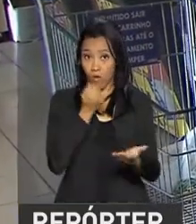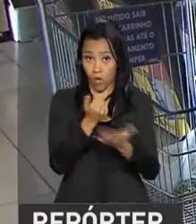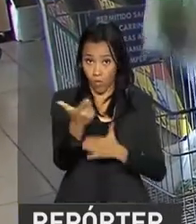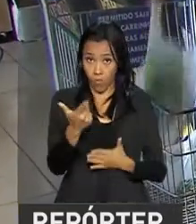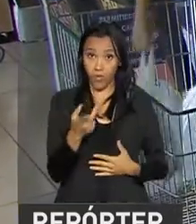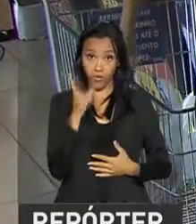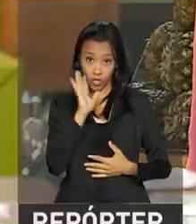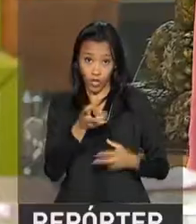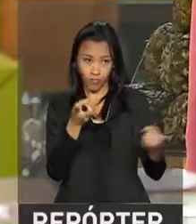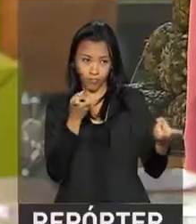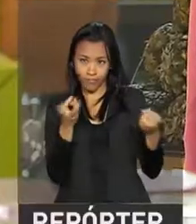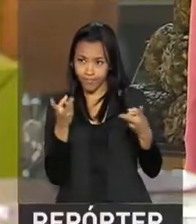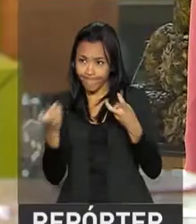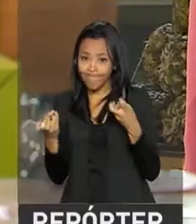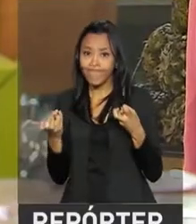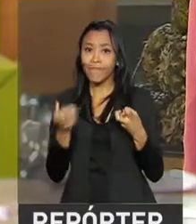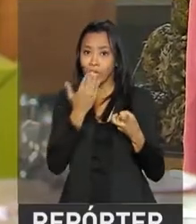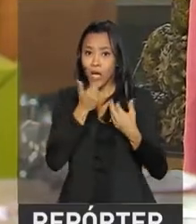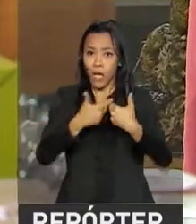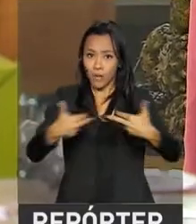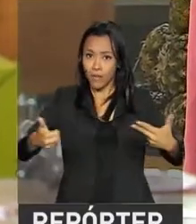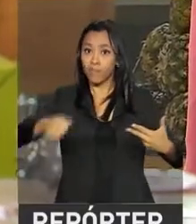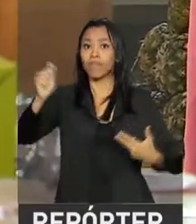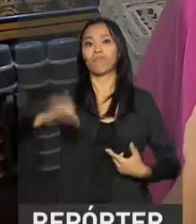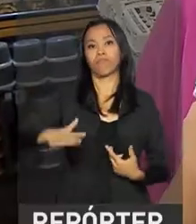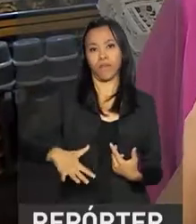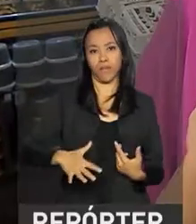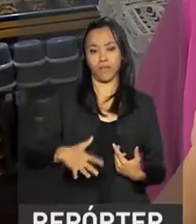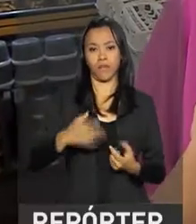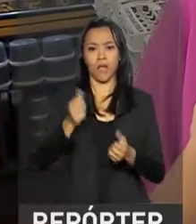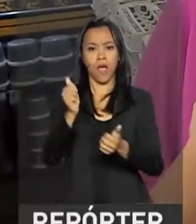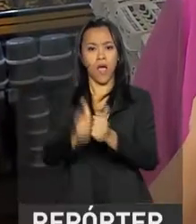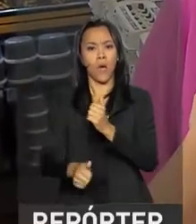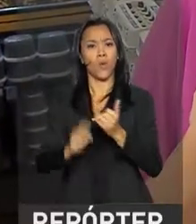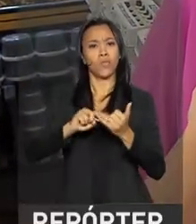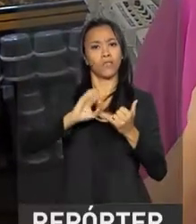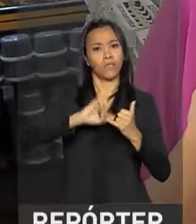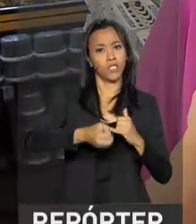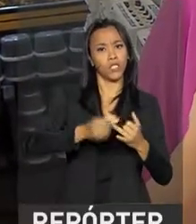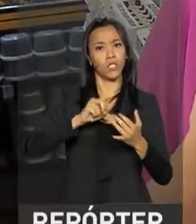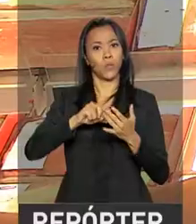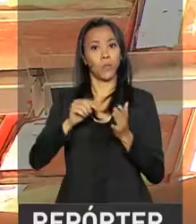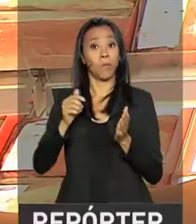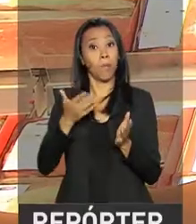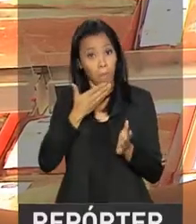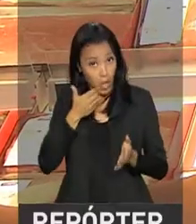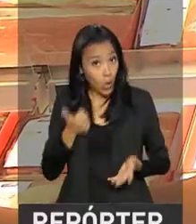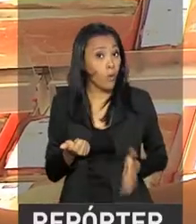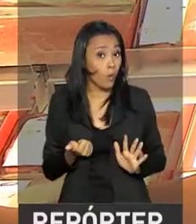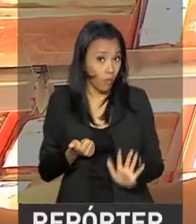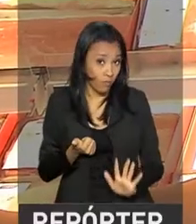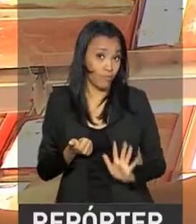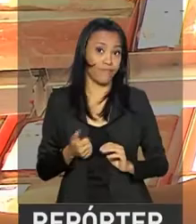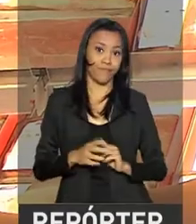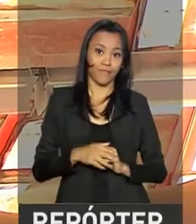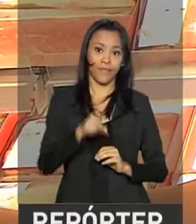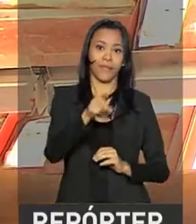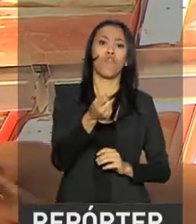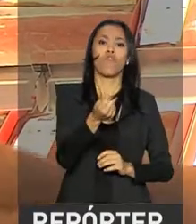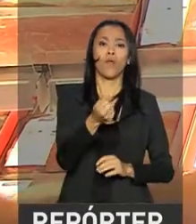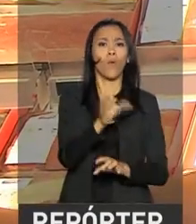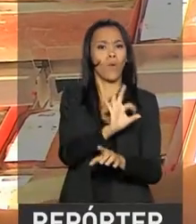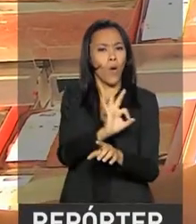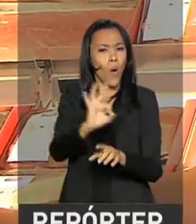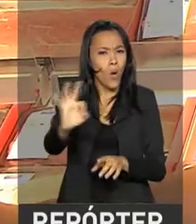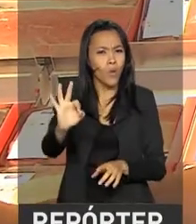já percebeu os alimentos estão mais baratos a rússia jun melhoru um preço ótimo né eu